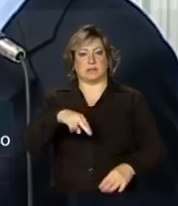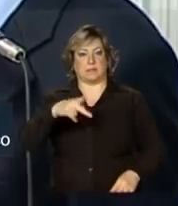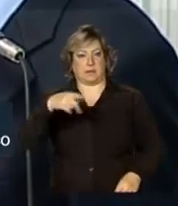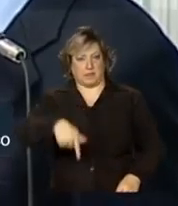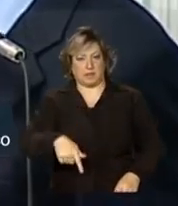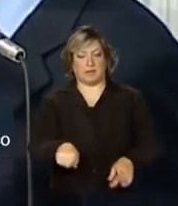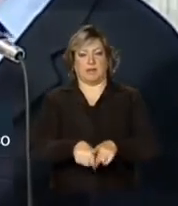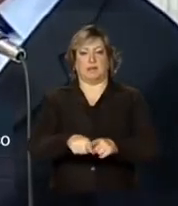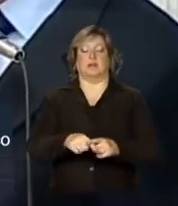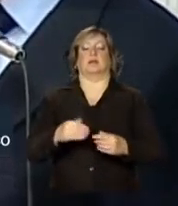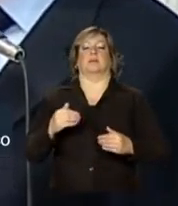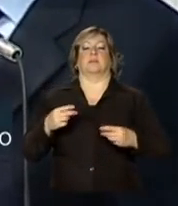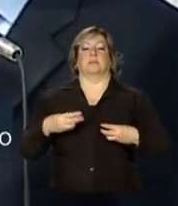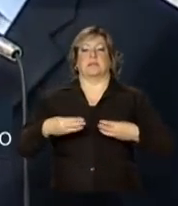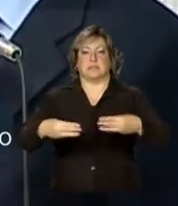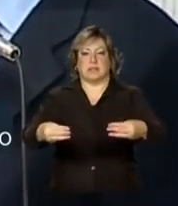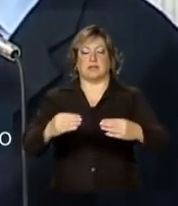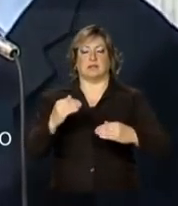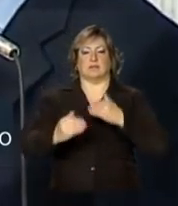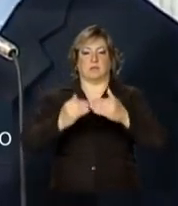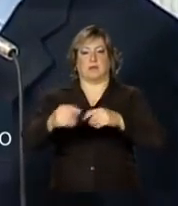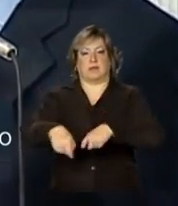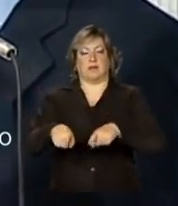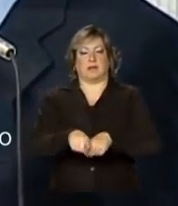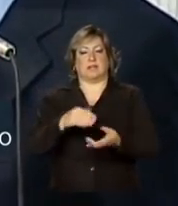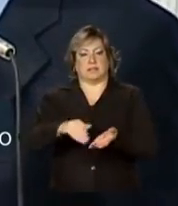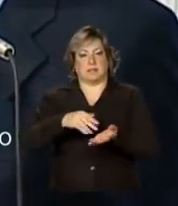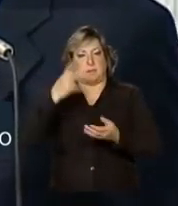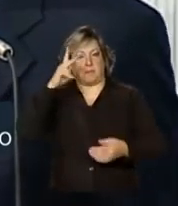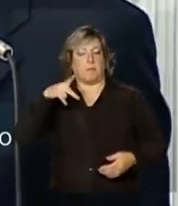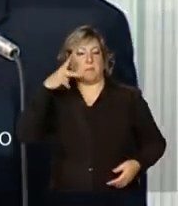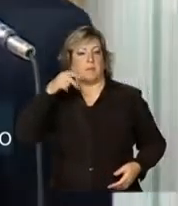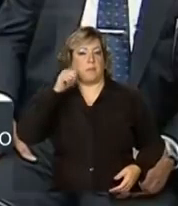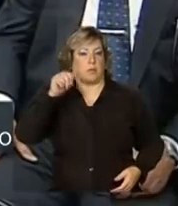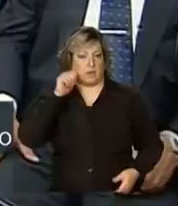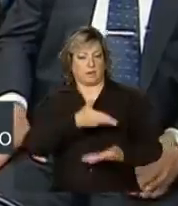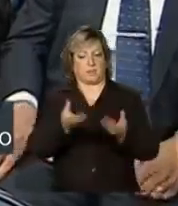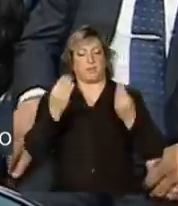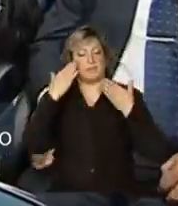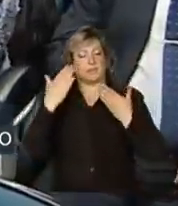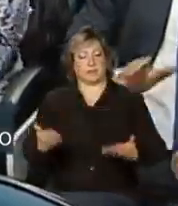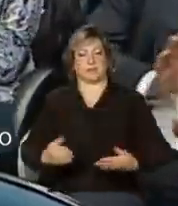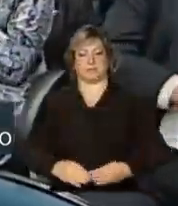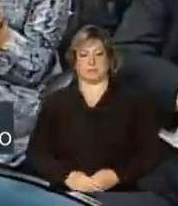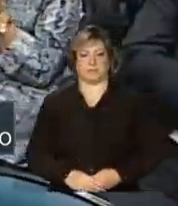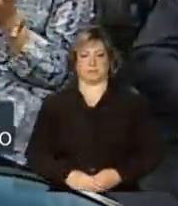do Ministério do Desenvolvimento Agrário e da Secretaria de Política para as Mulheres. Muito obrigado.